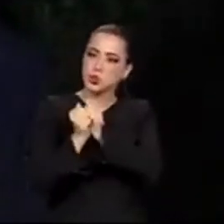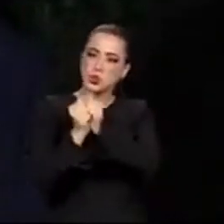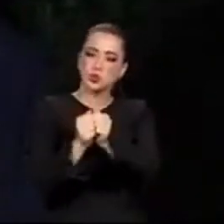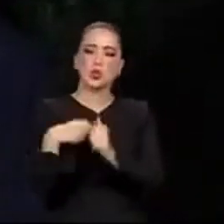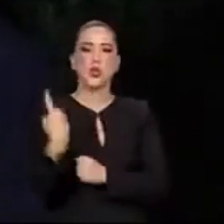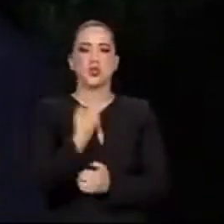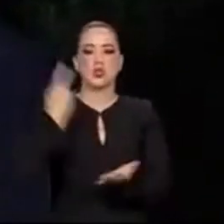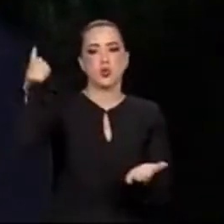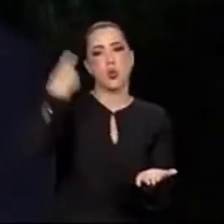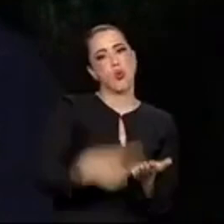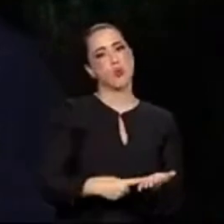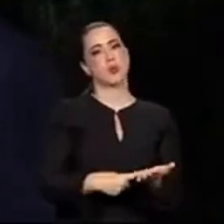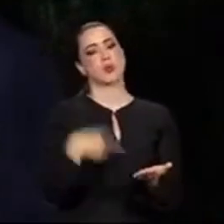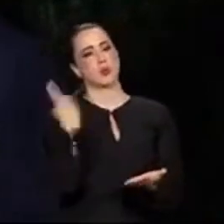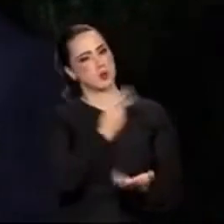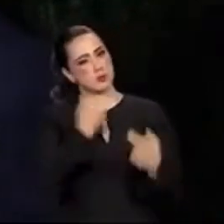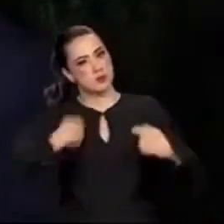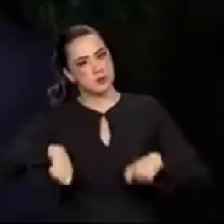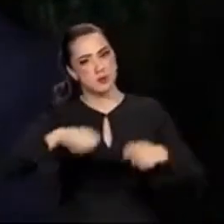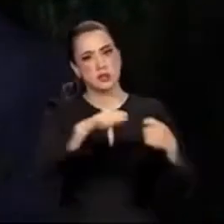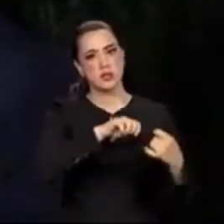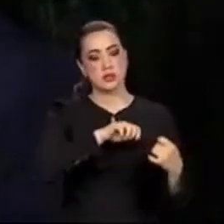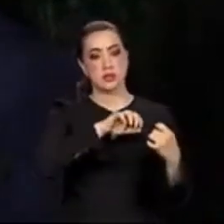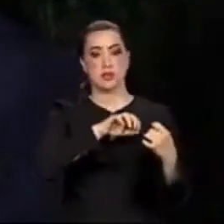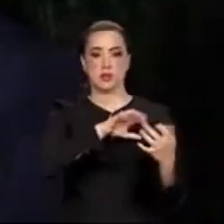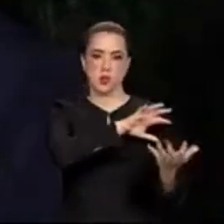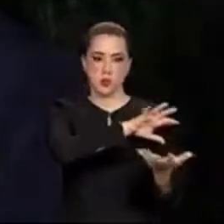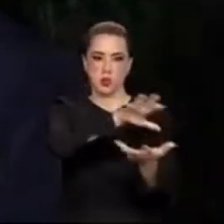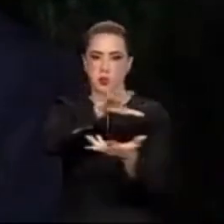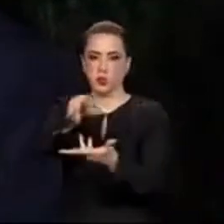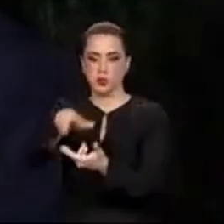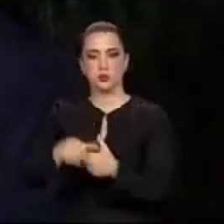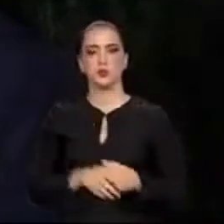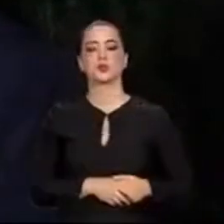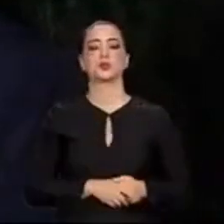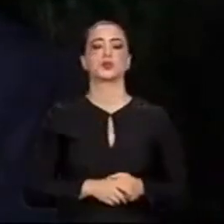a tarefa que nós temos que cumprir com a humanidade